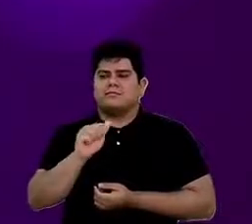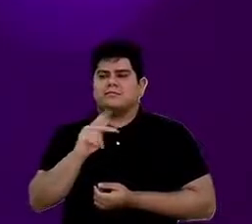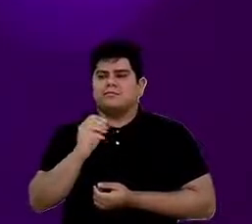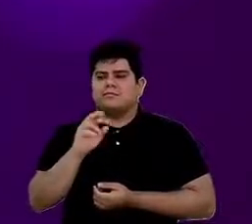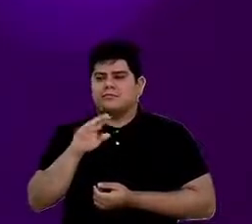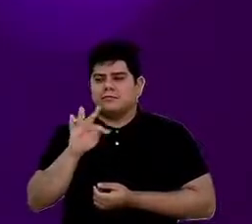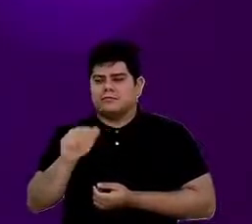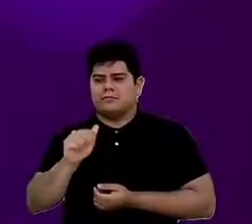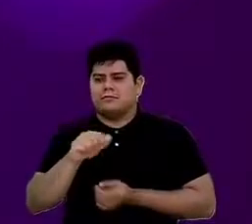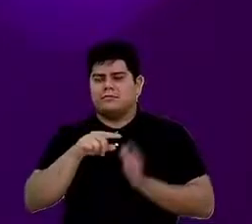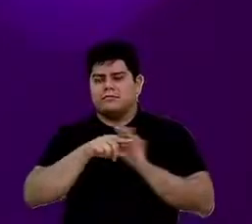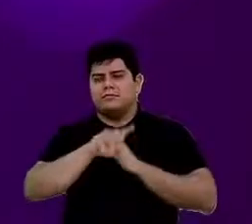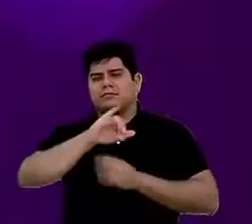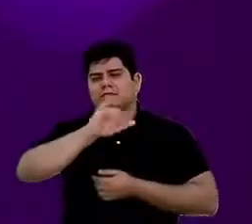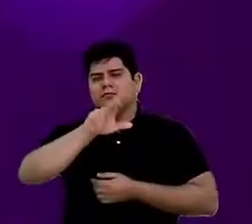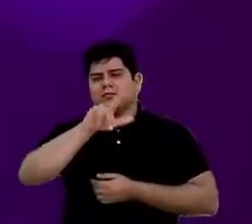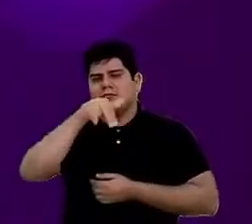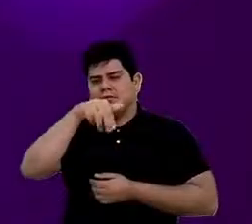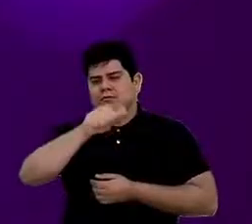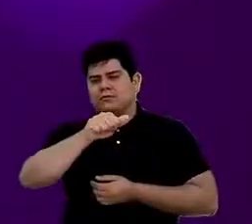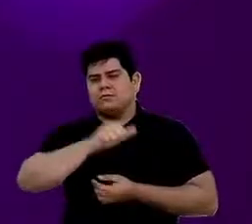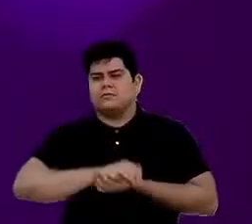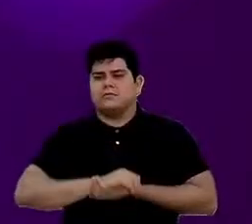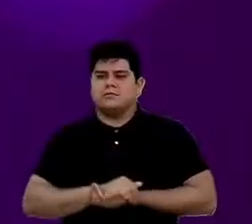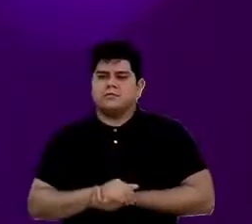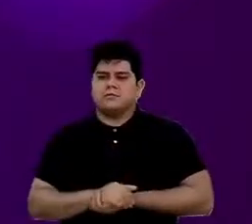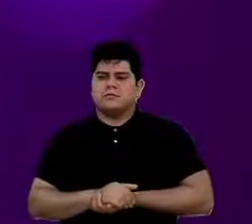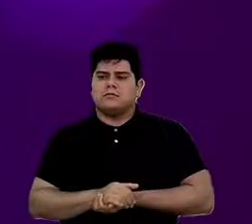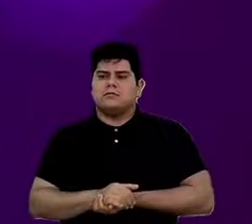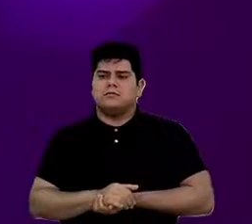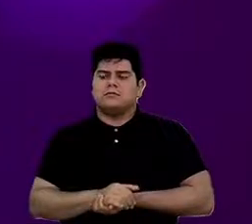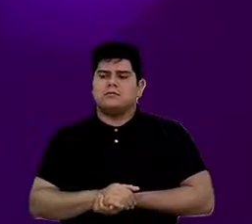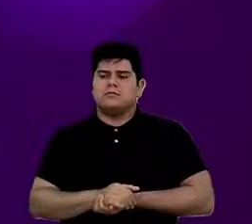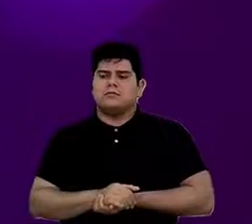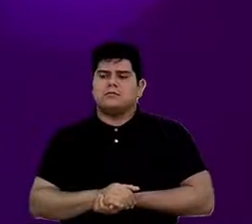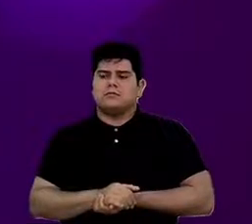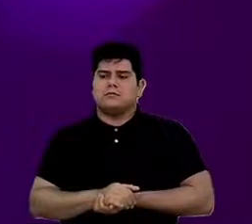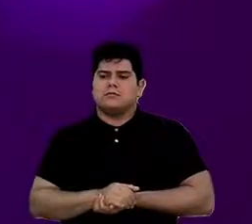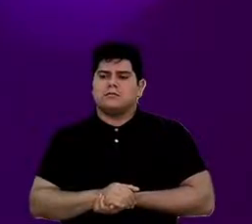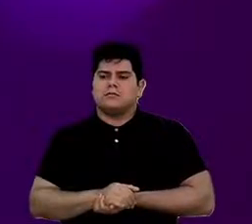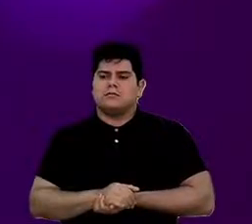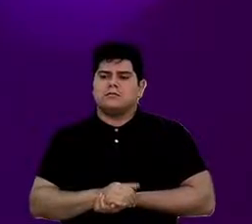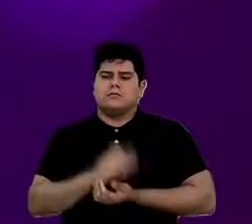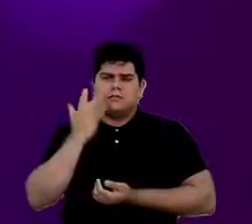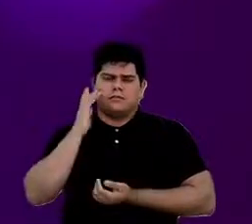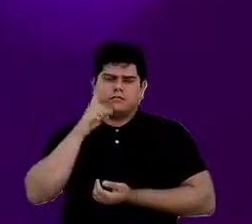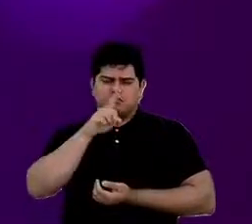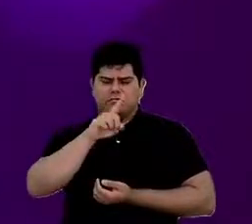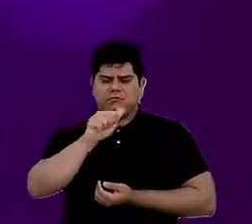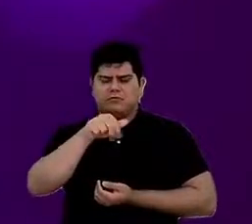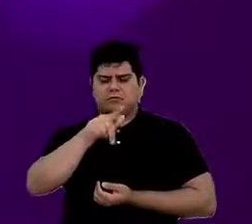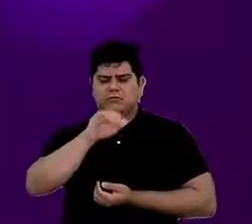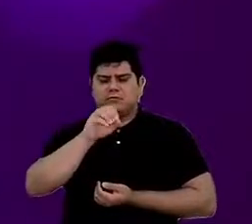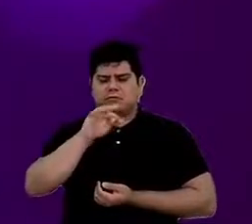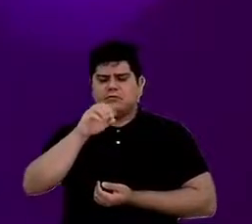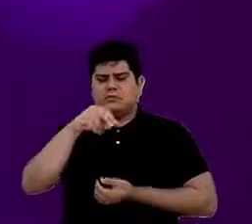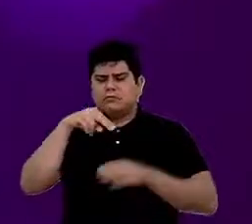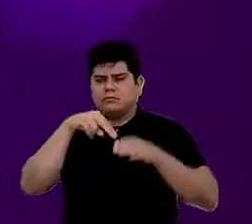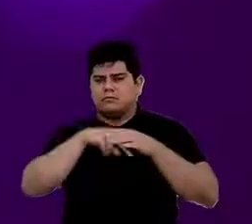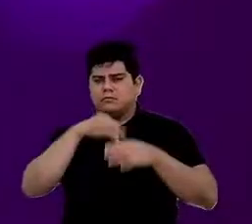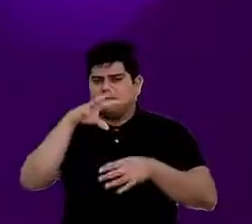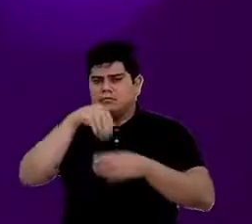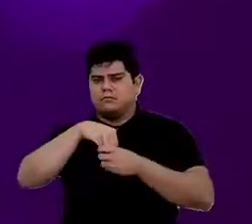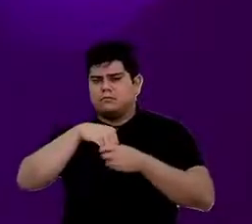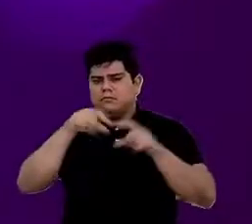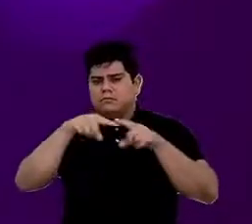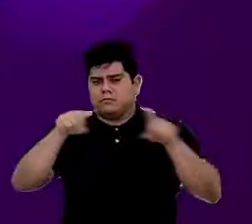para a Juliana, né? Juliana, eu ia te perguntar se você acha que a angiotomografia dentro da